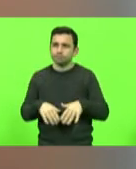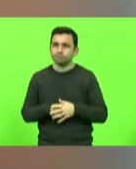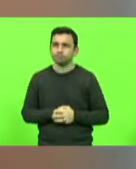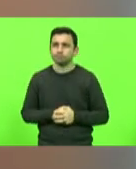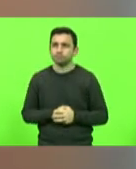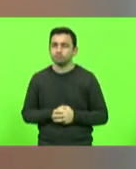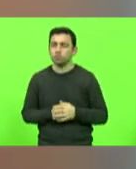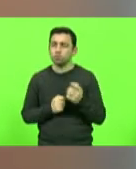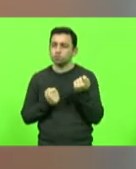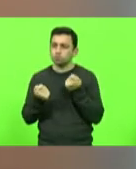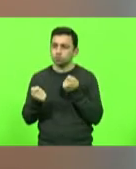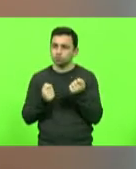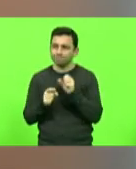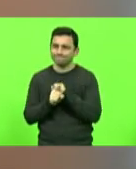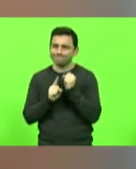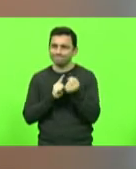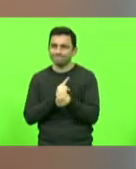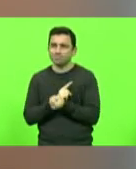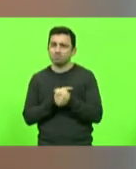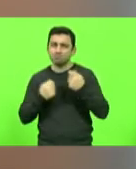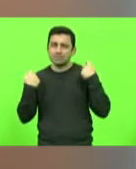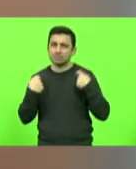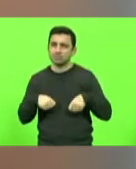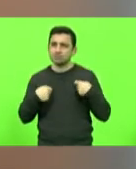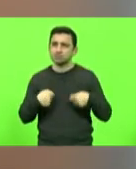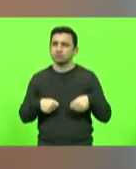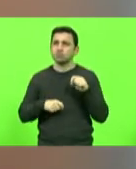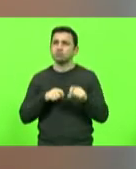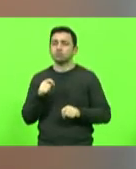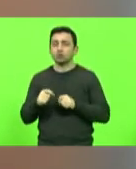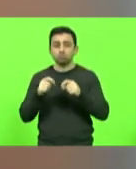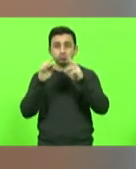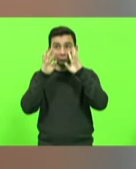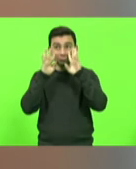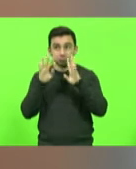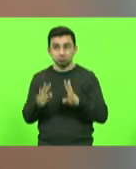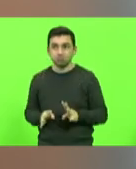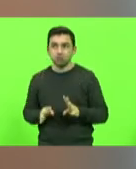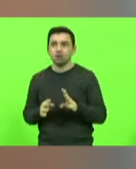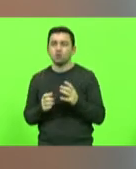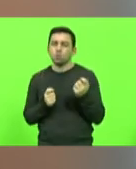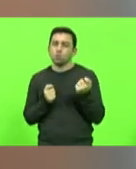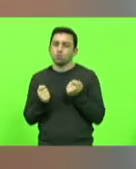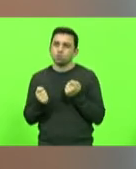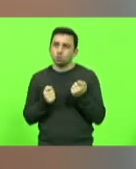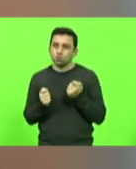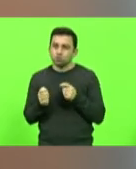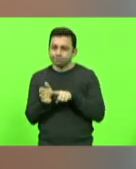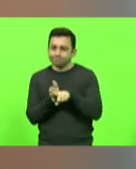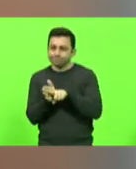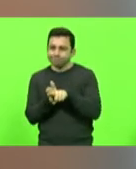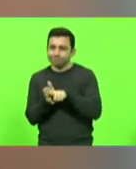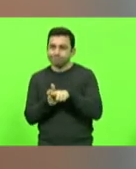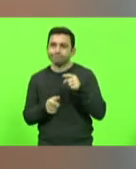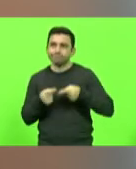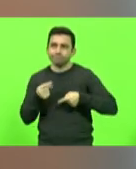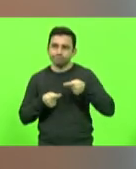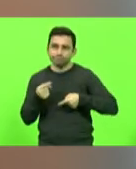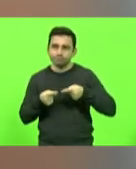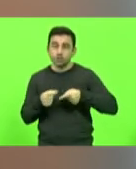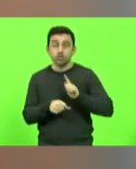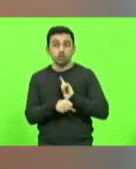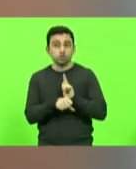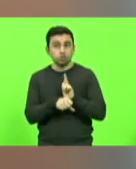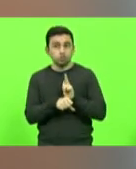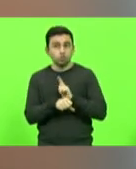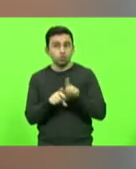especial, da necessidade de ter esse olhar mais voltado para o controle e monitoramento da política, tanto dos gestores quanto